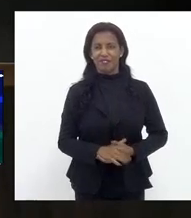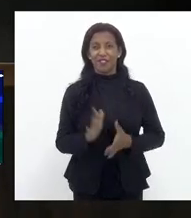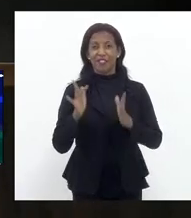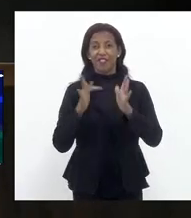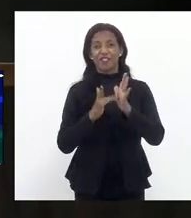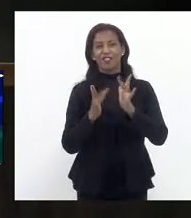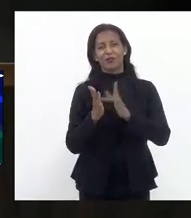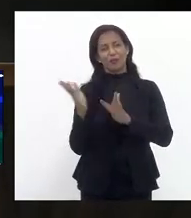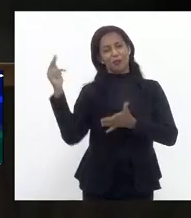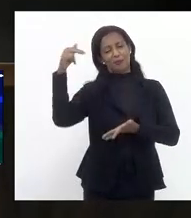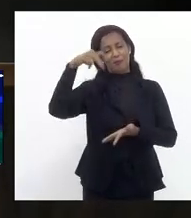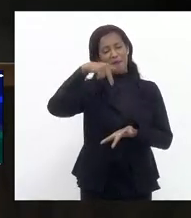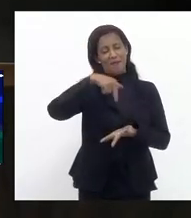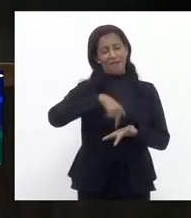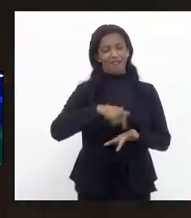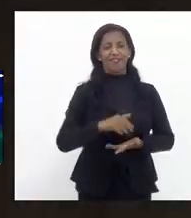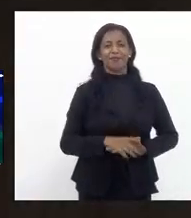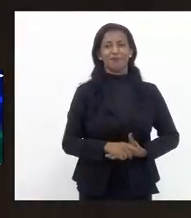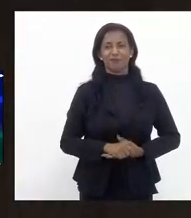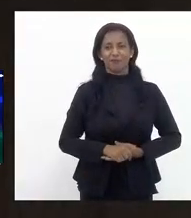Jesus Cristo.